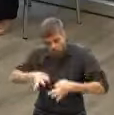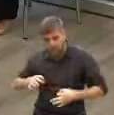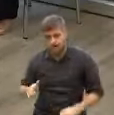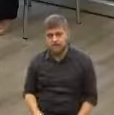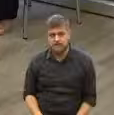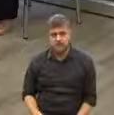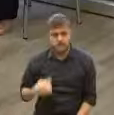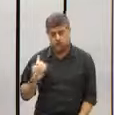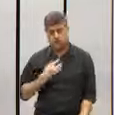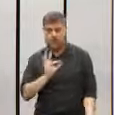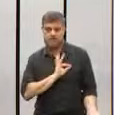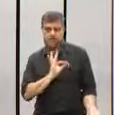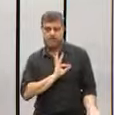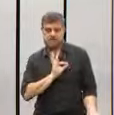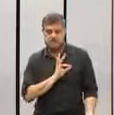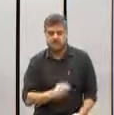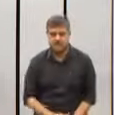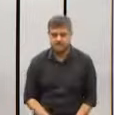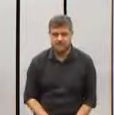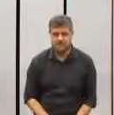poder de polícia.